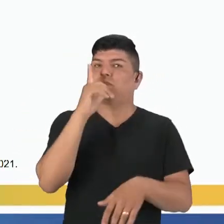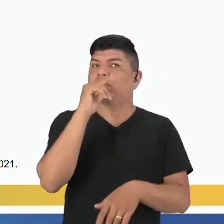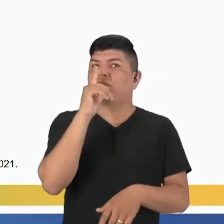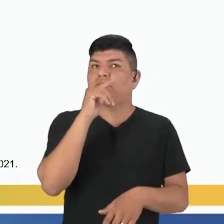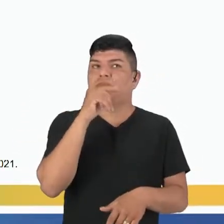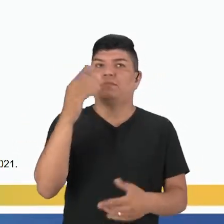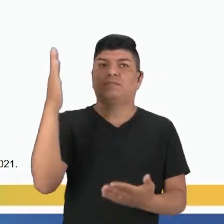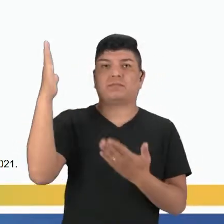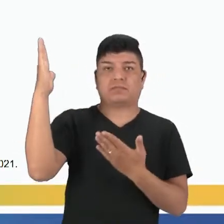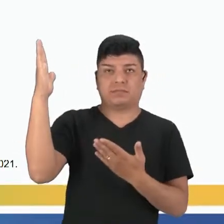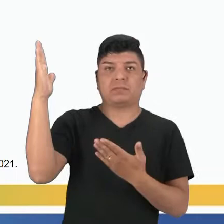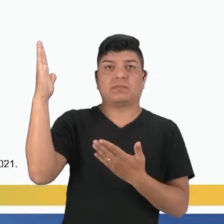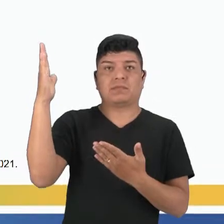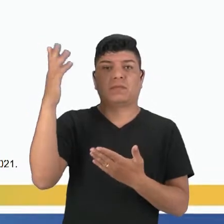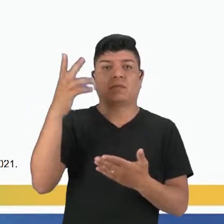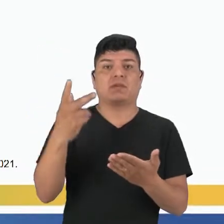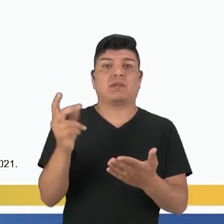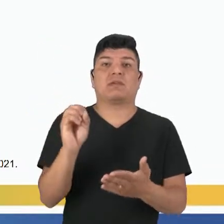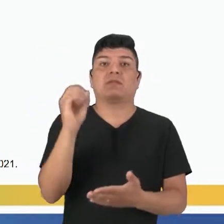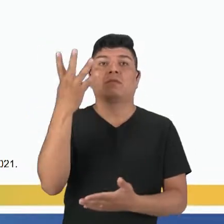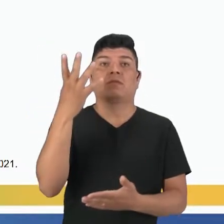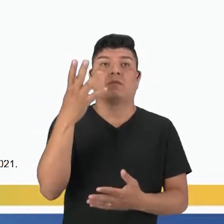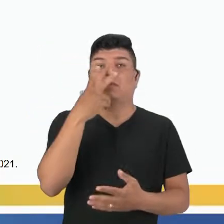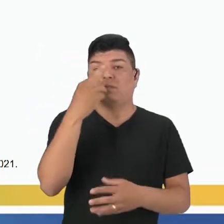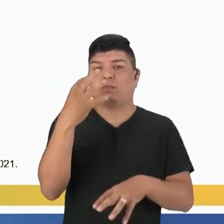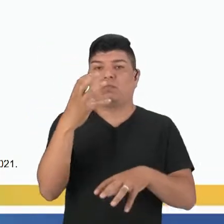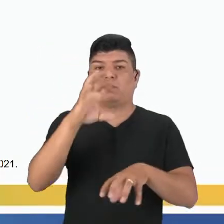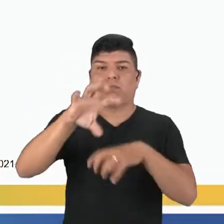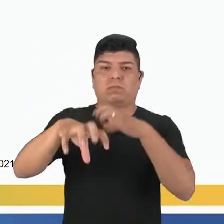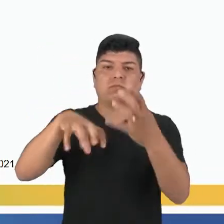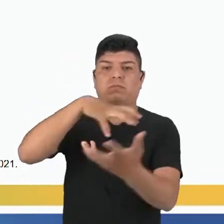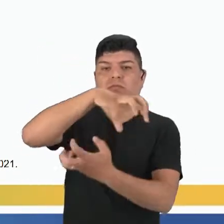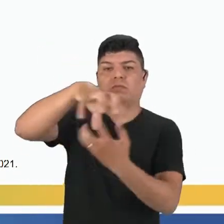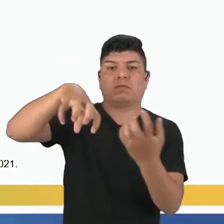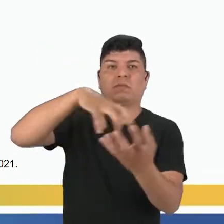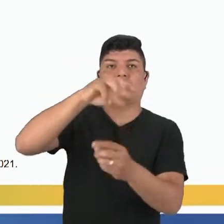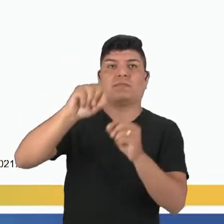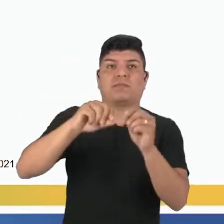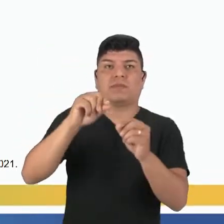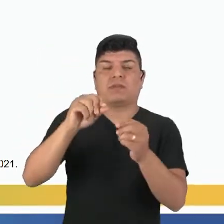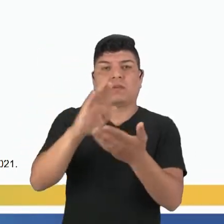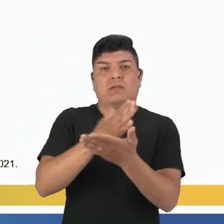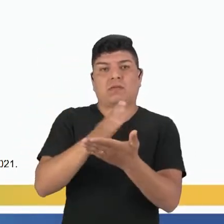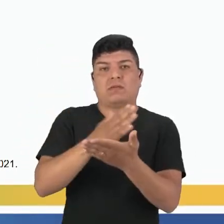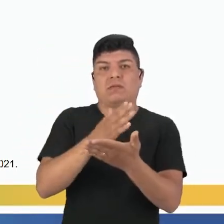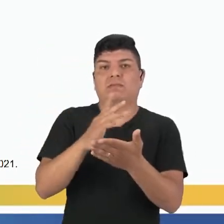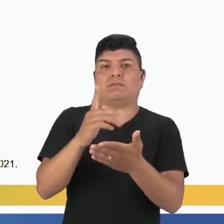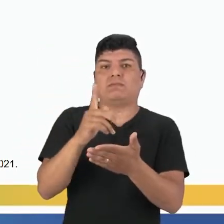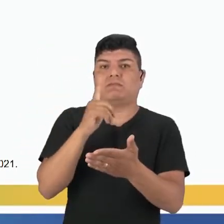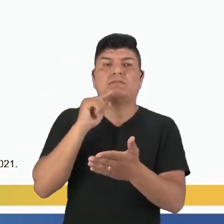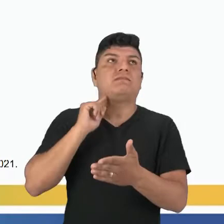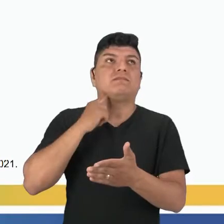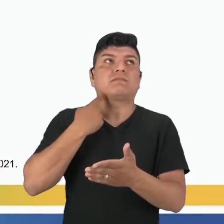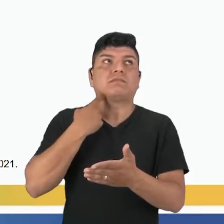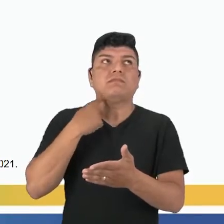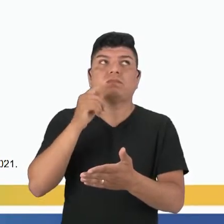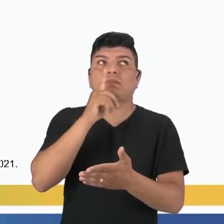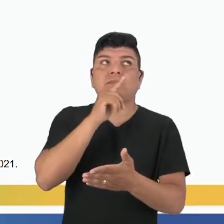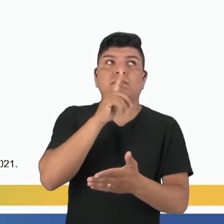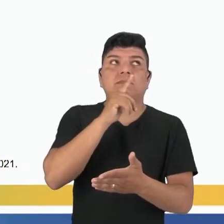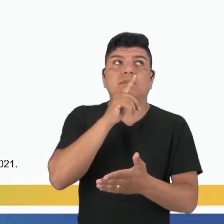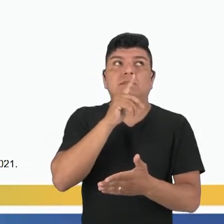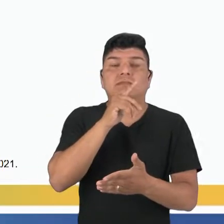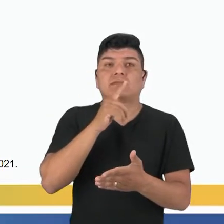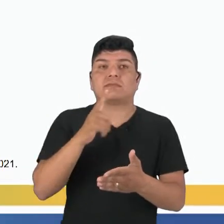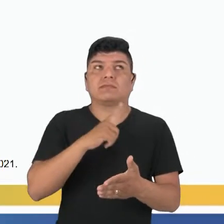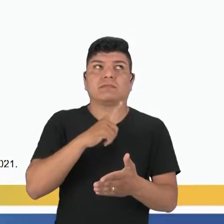tratamento. Aqui acontece mais uma etapa que chama coagulação. Existem algumas partículas negativas na água, algumas sujeirinhas que têm carga negativa,